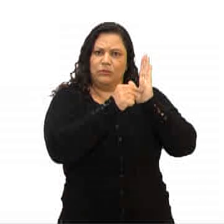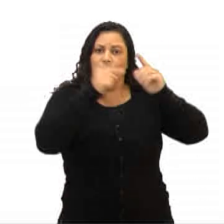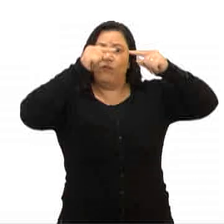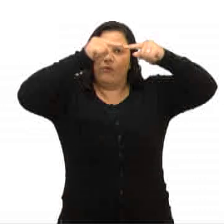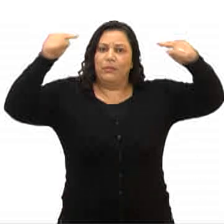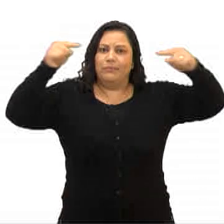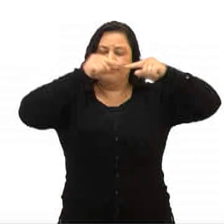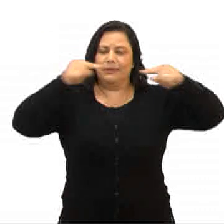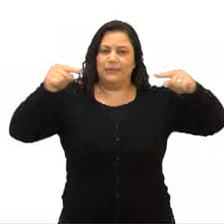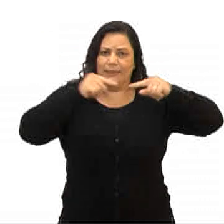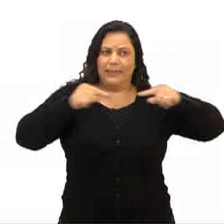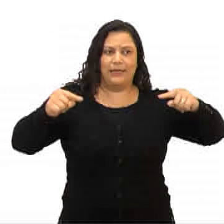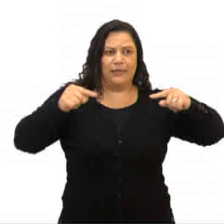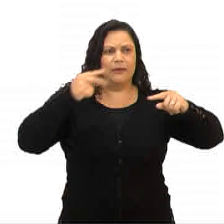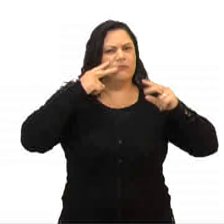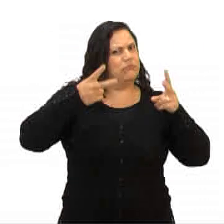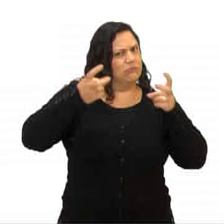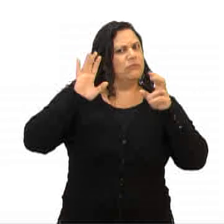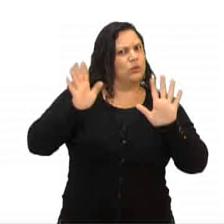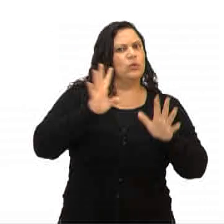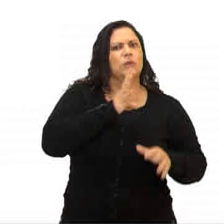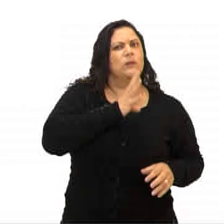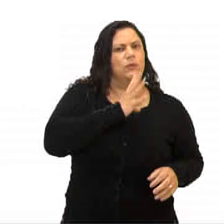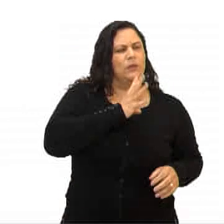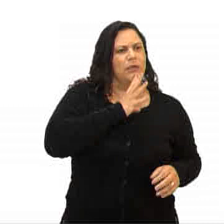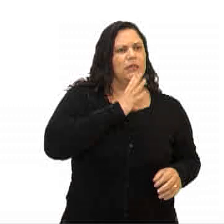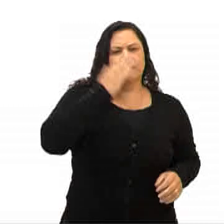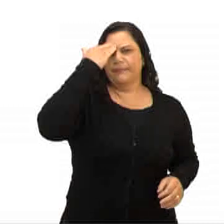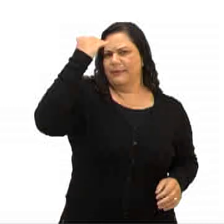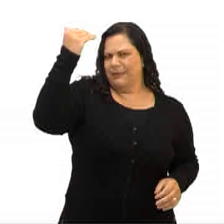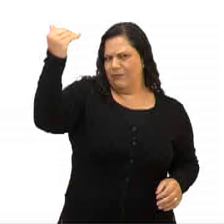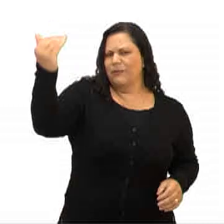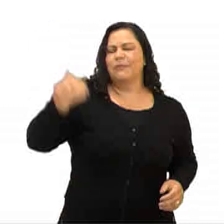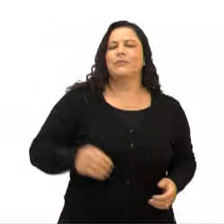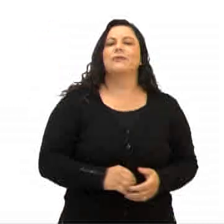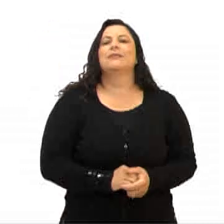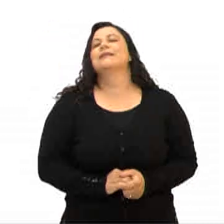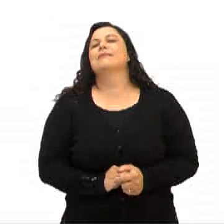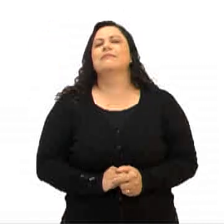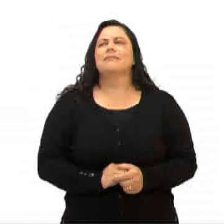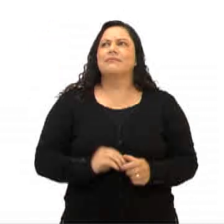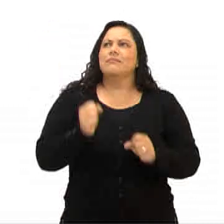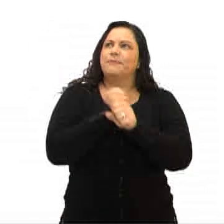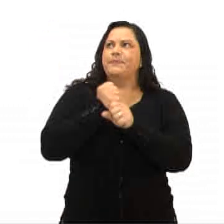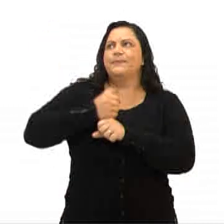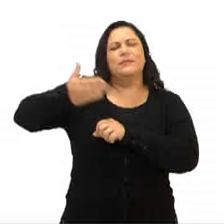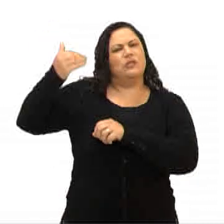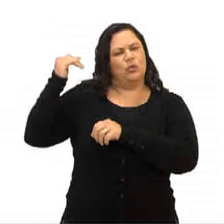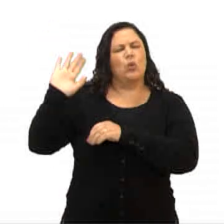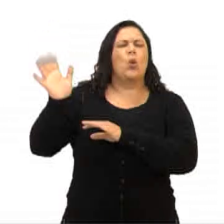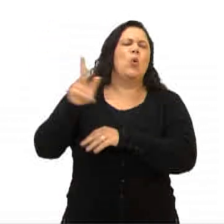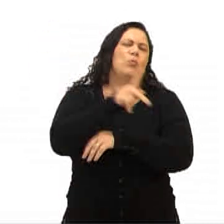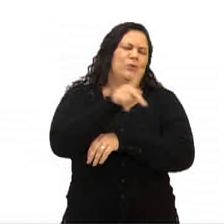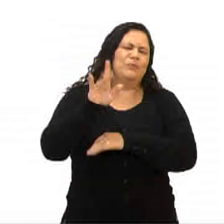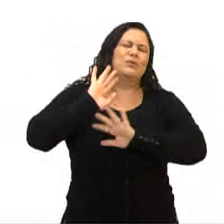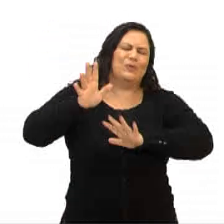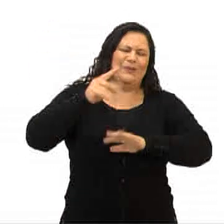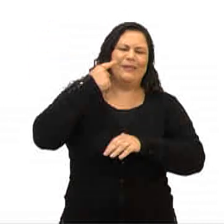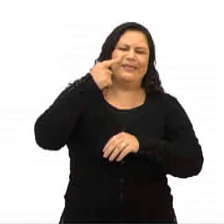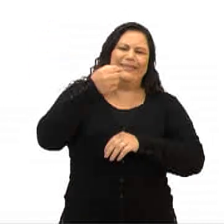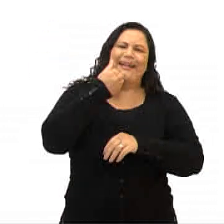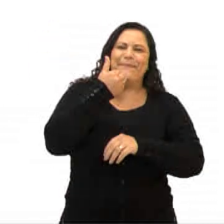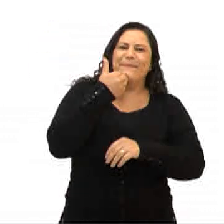aqui. Já conhecem, né? Essa é uma das mais famosas dele. Alguém, em alguma determinada época, algum professor louco pediu para você reproduzir